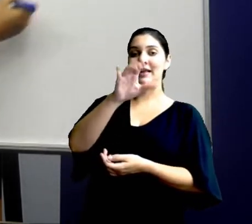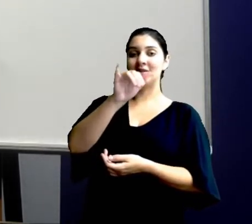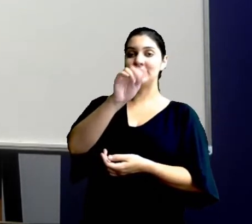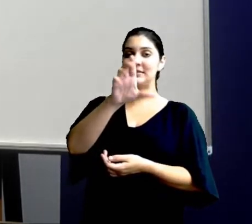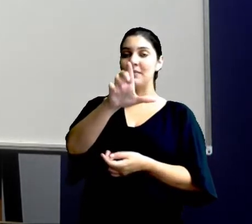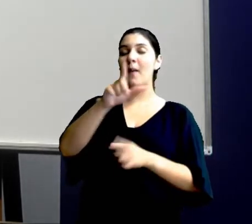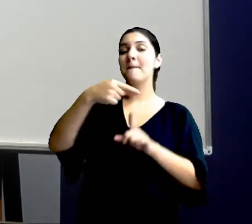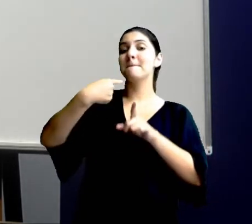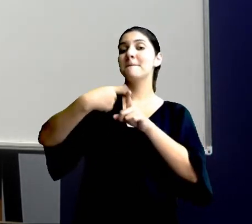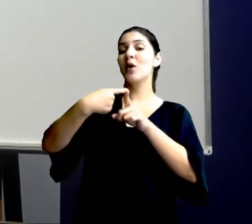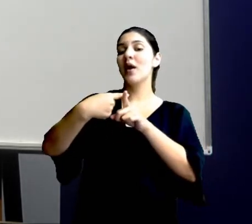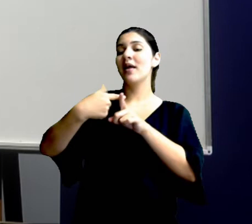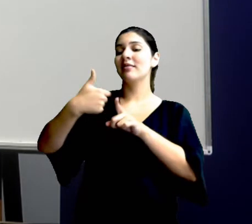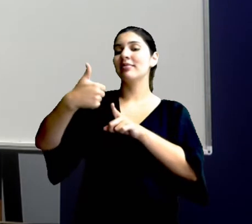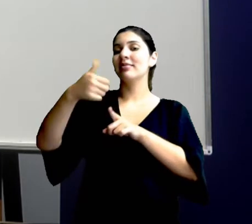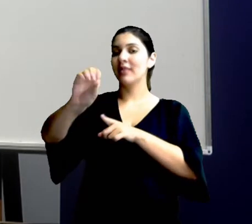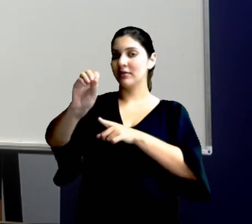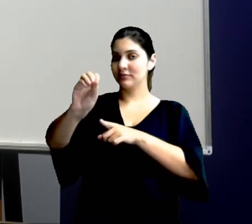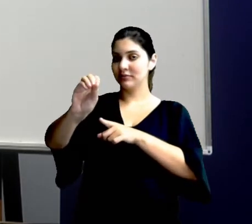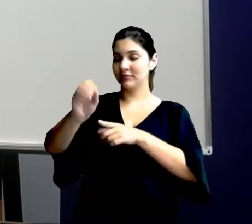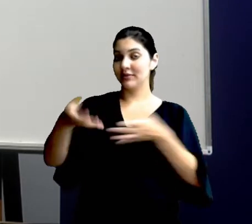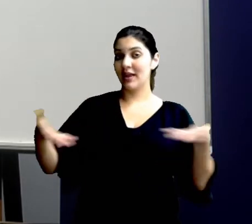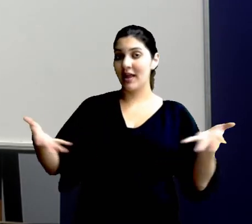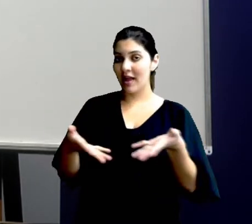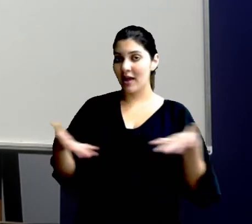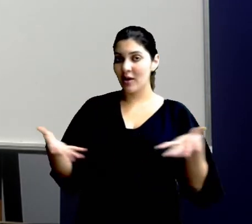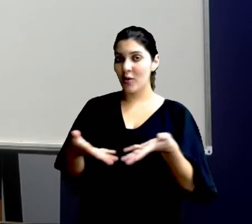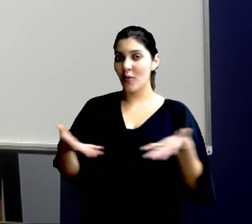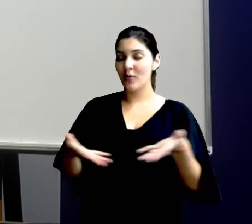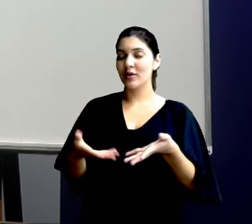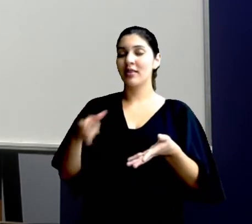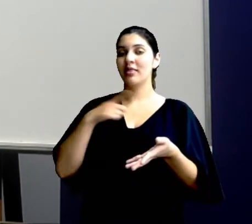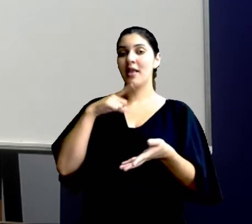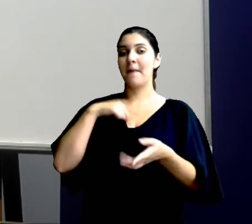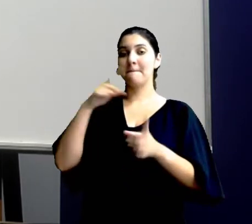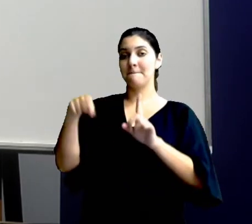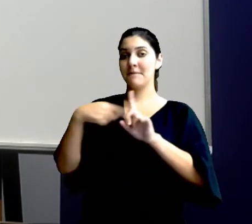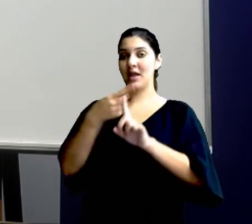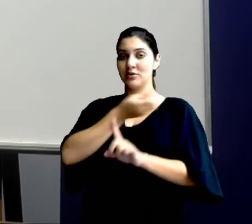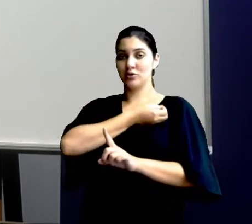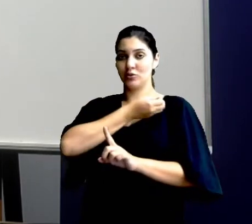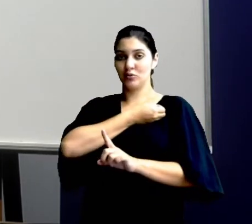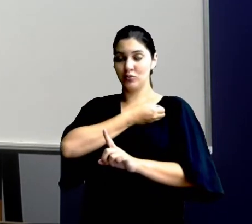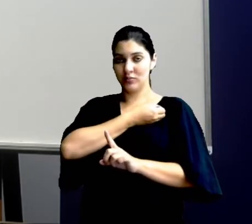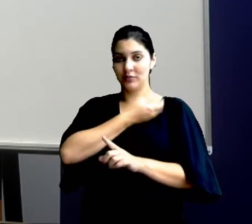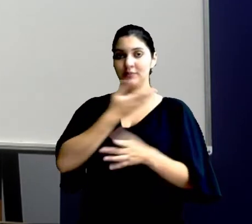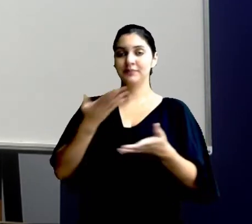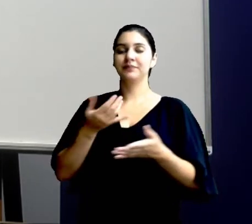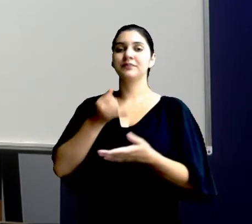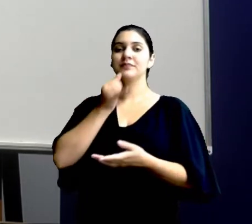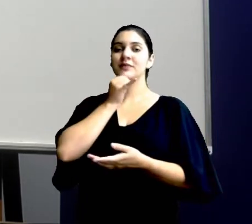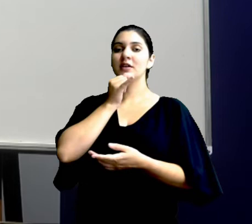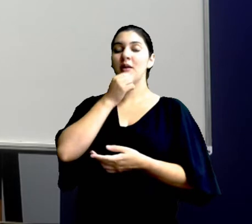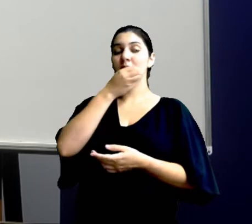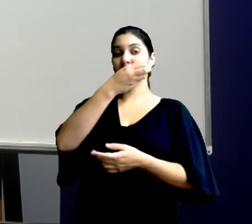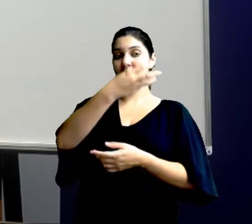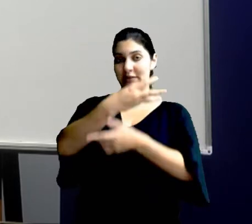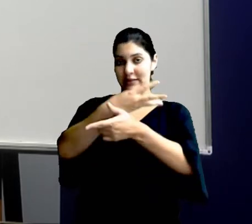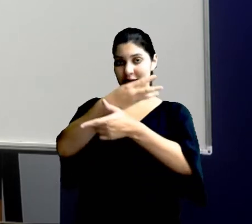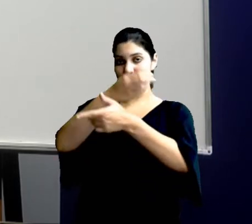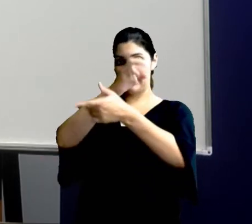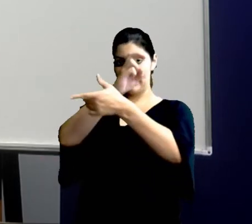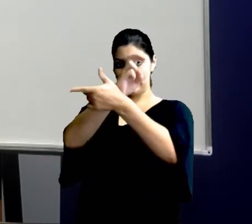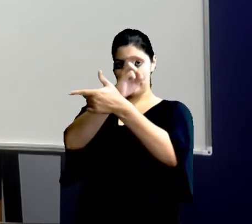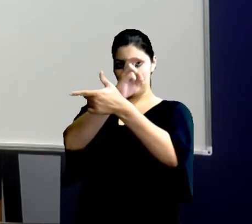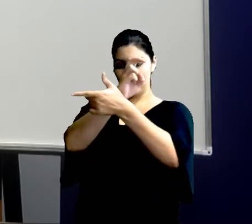de 10. Agora, vamos botar mais um número aqui, ó. Vou colocar